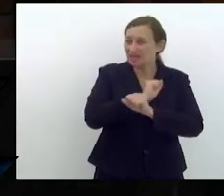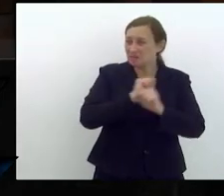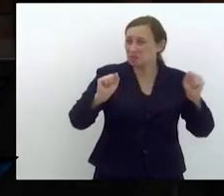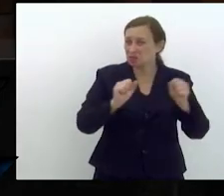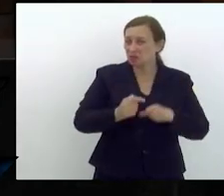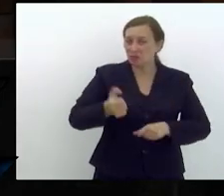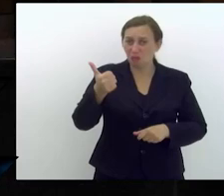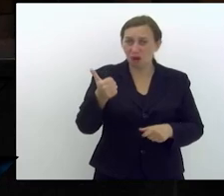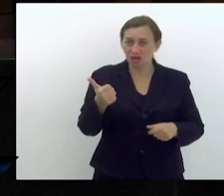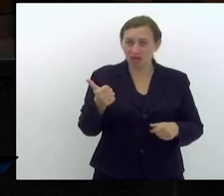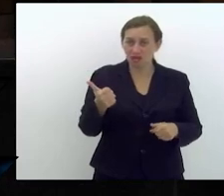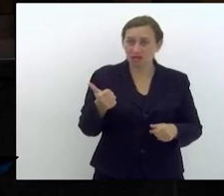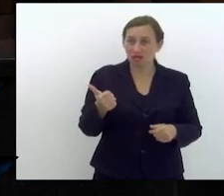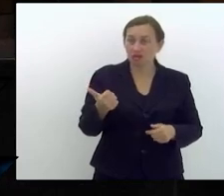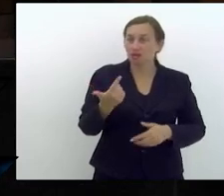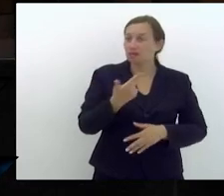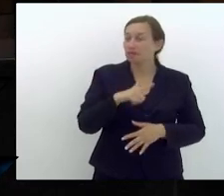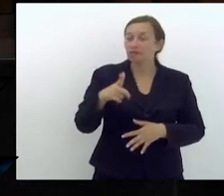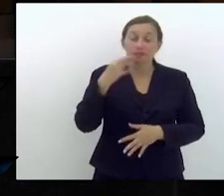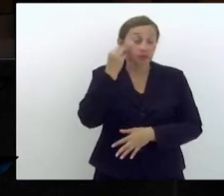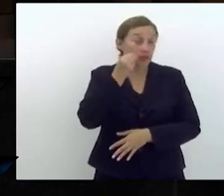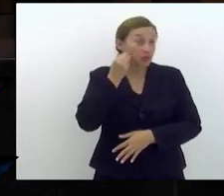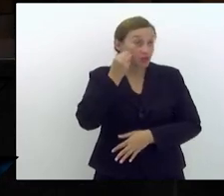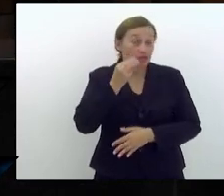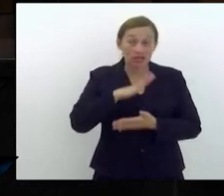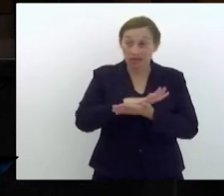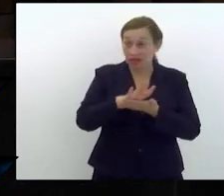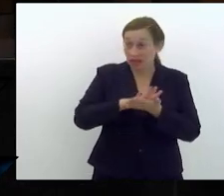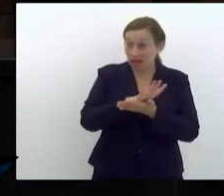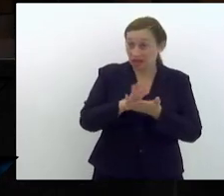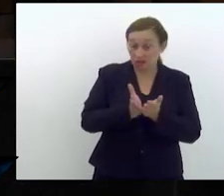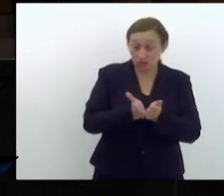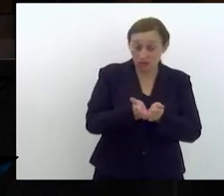apesar de não ter nenhuma experiência Náutica